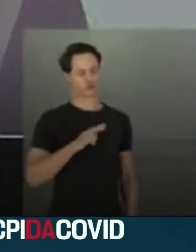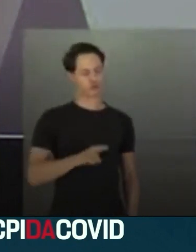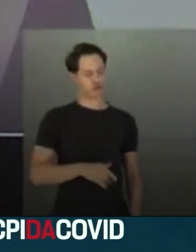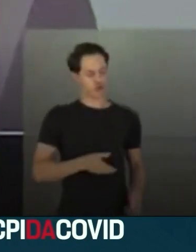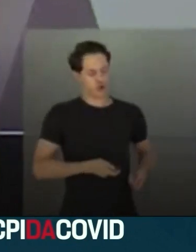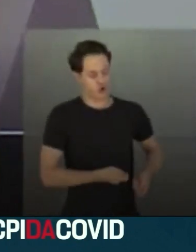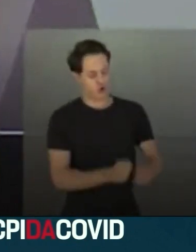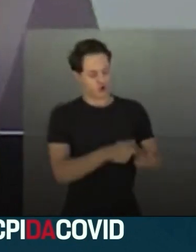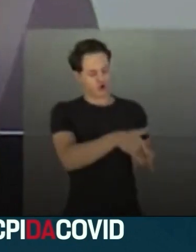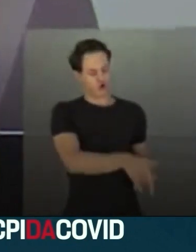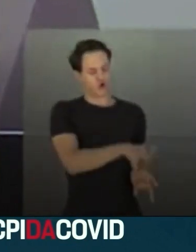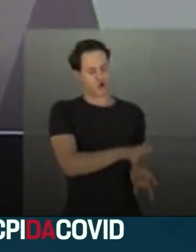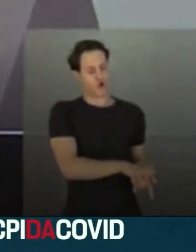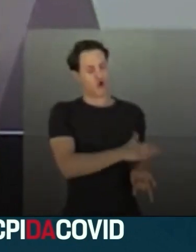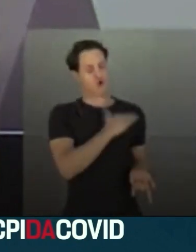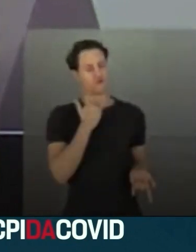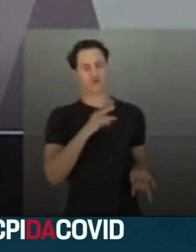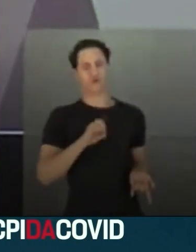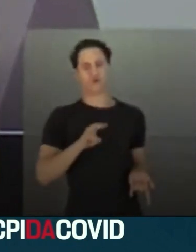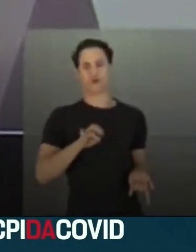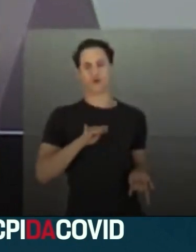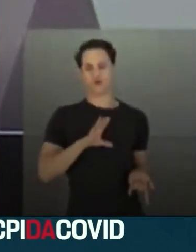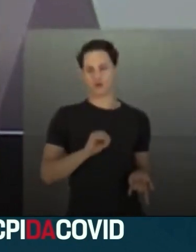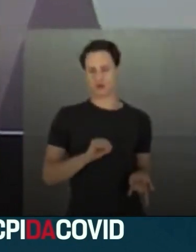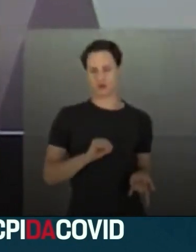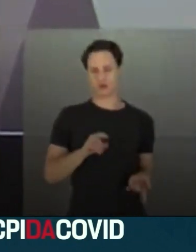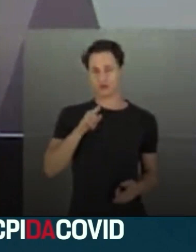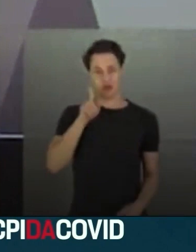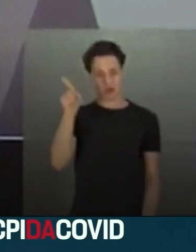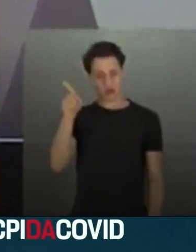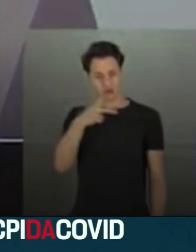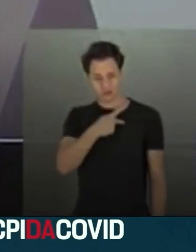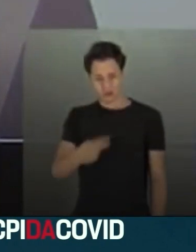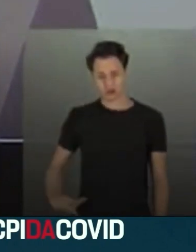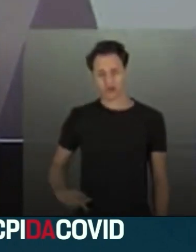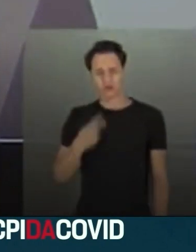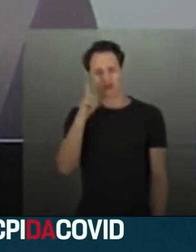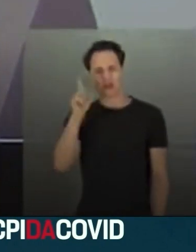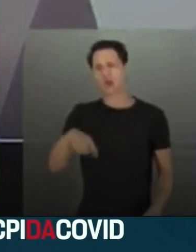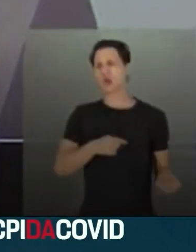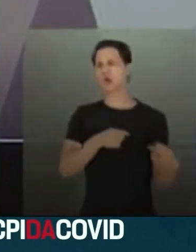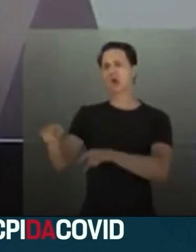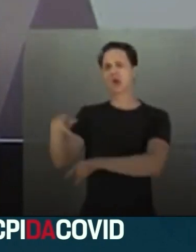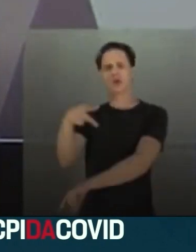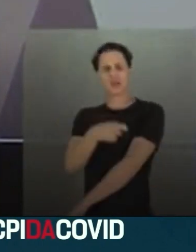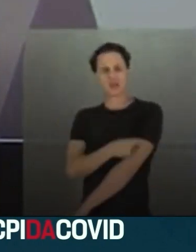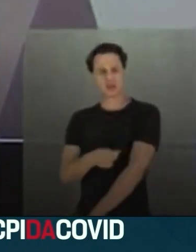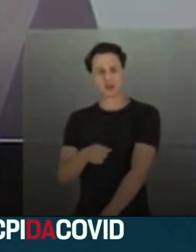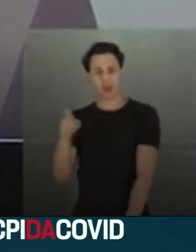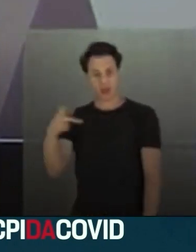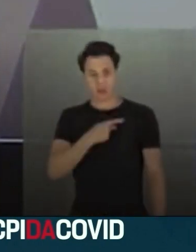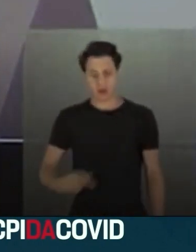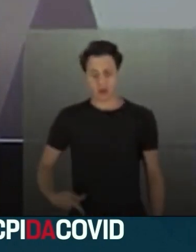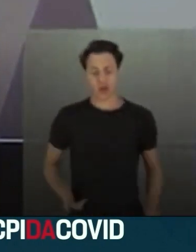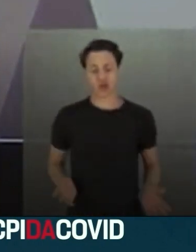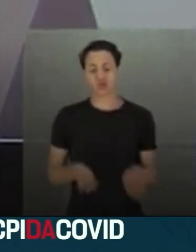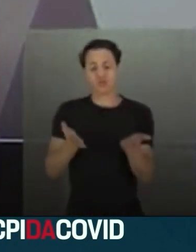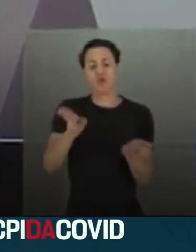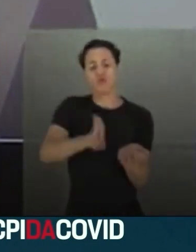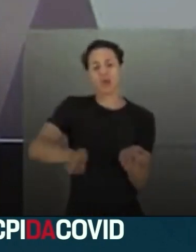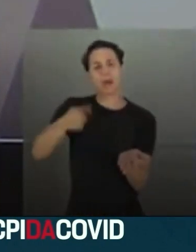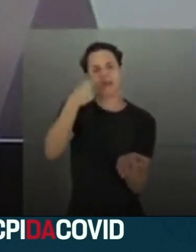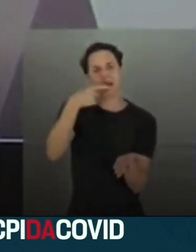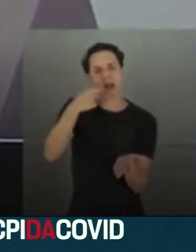presidente que disse que era contra vacina, o presidente que estimulou o uso de